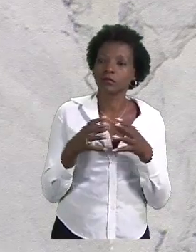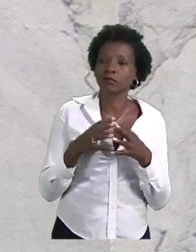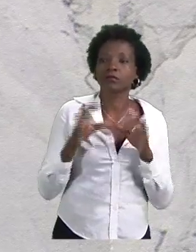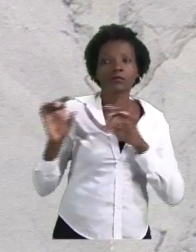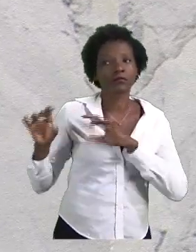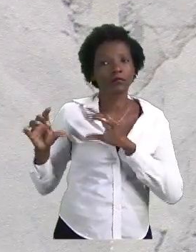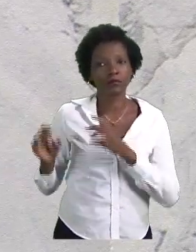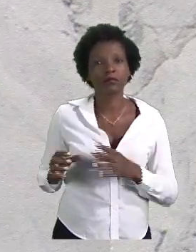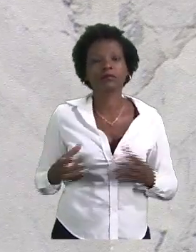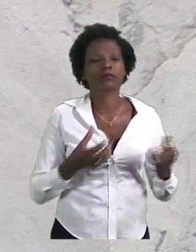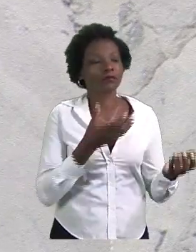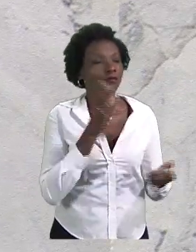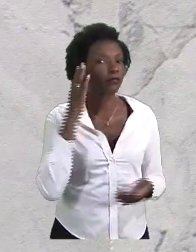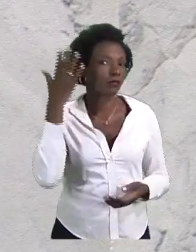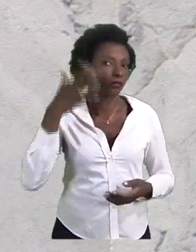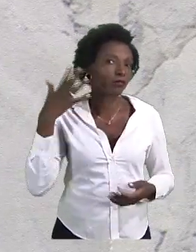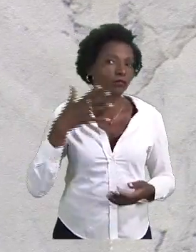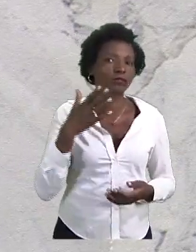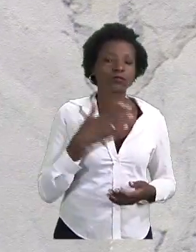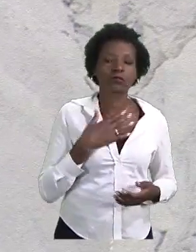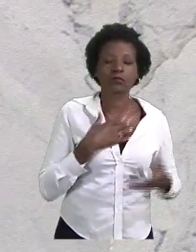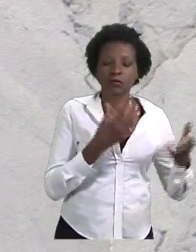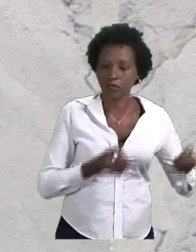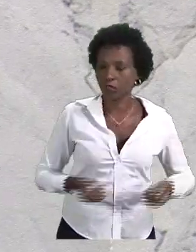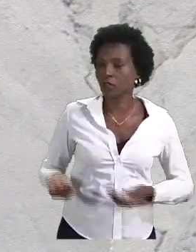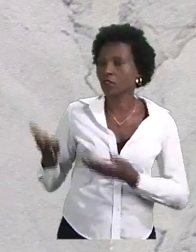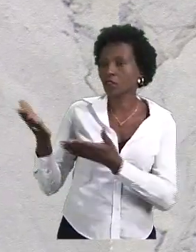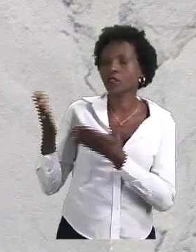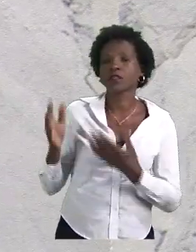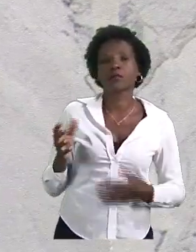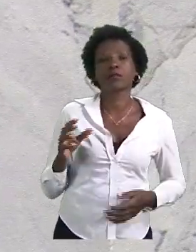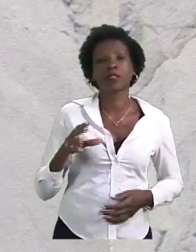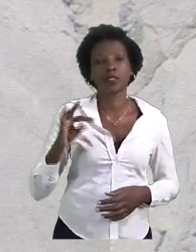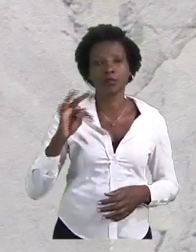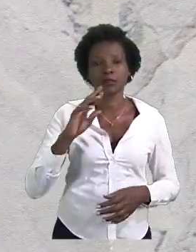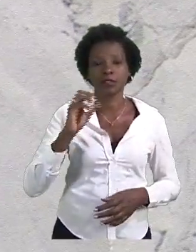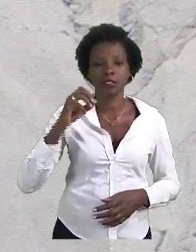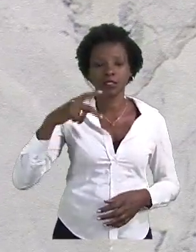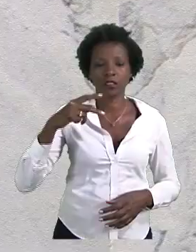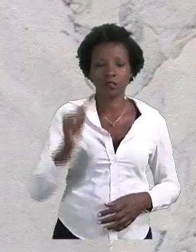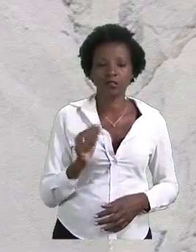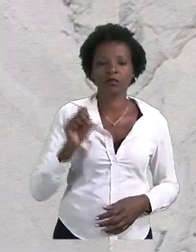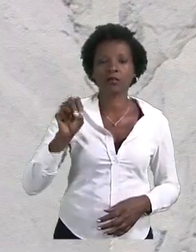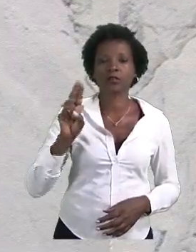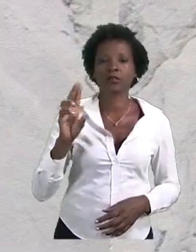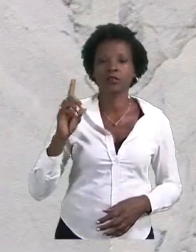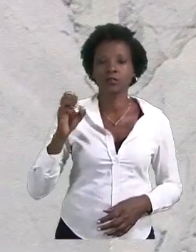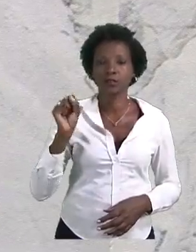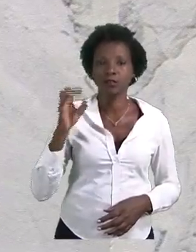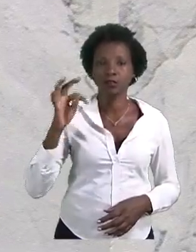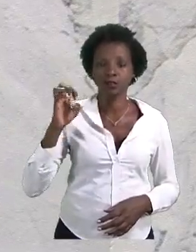à parabenização pela troca do Comando Militar do Sudeste ao Comandante Militar do Sudeste. Muito obrigado, senhora presidente.